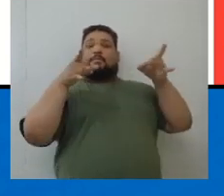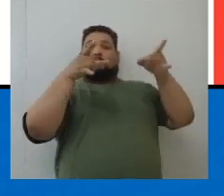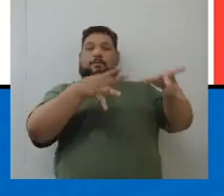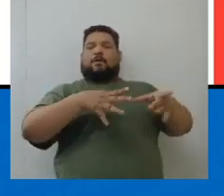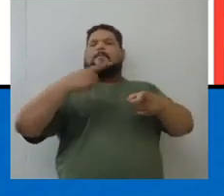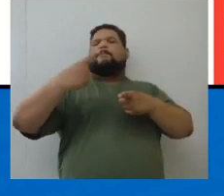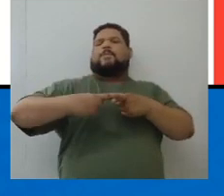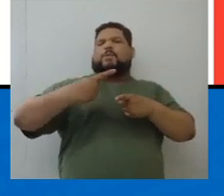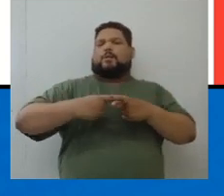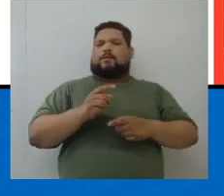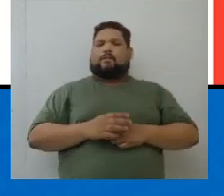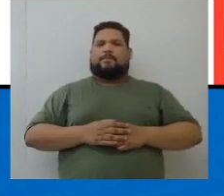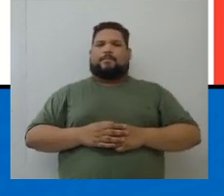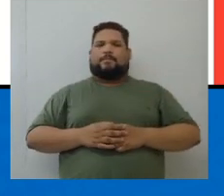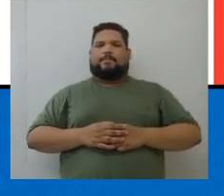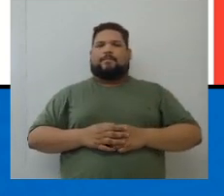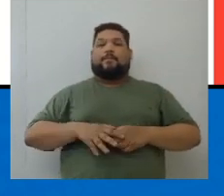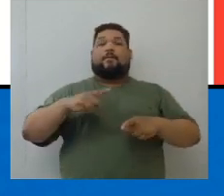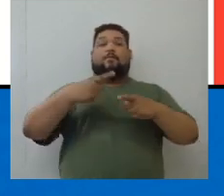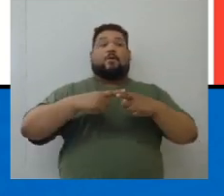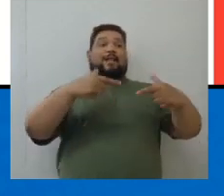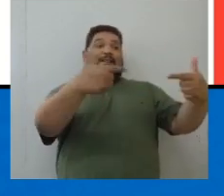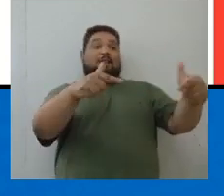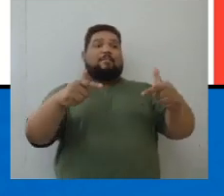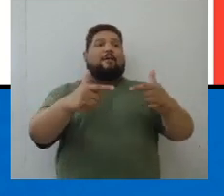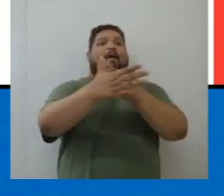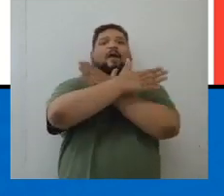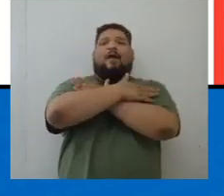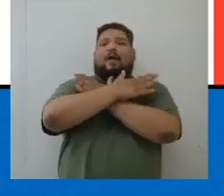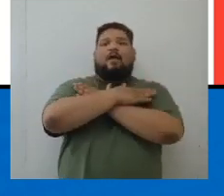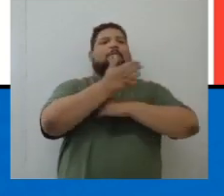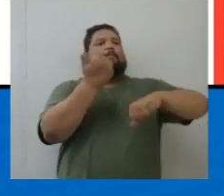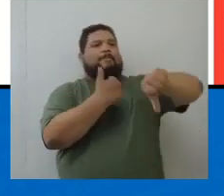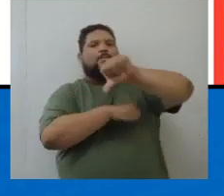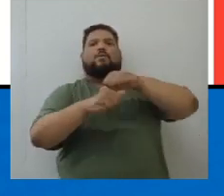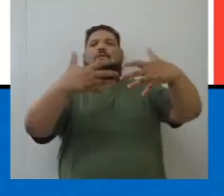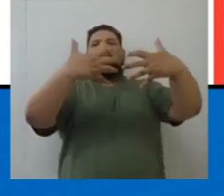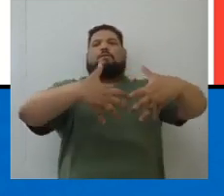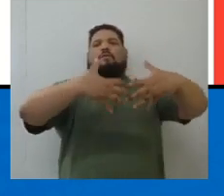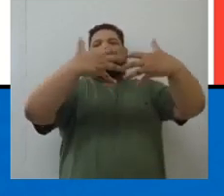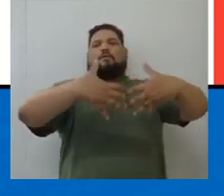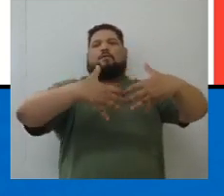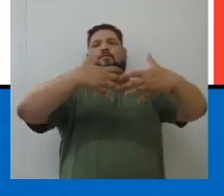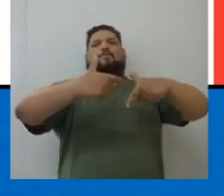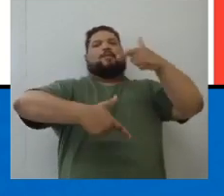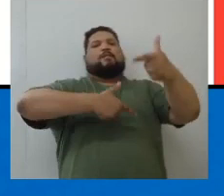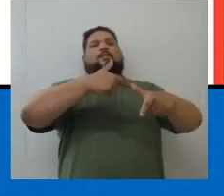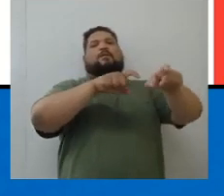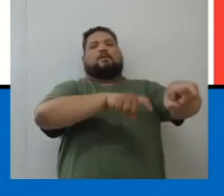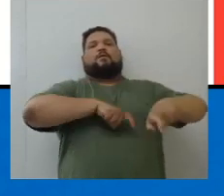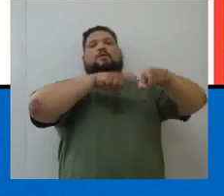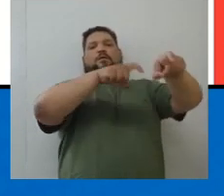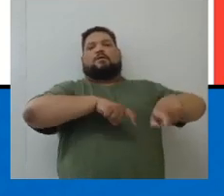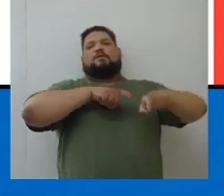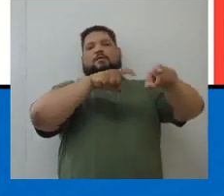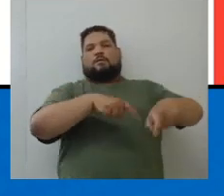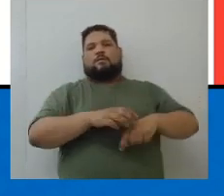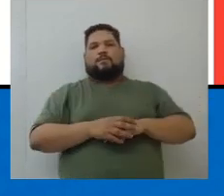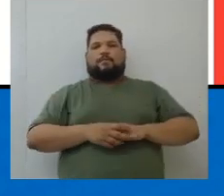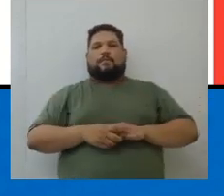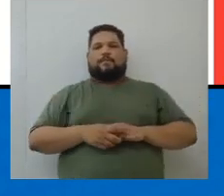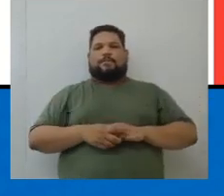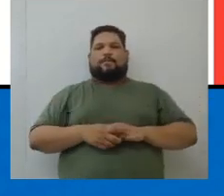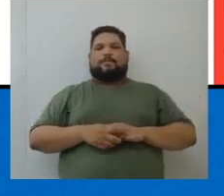Porque começou a perder postos de trabalho para a mecanização da atividade produtiva no campo.